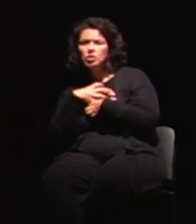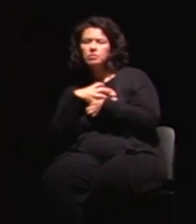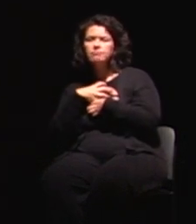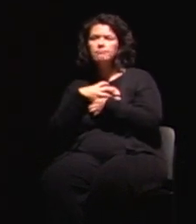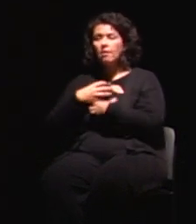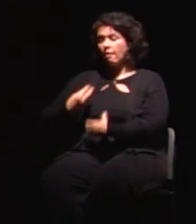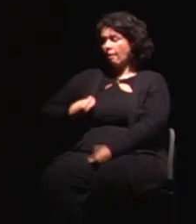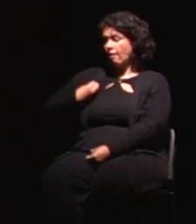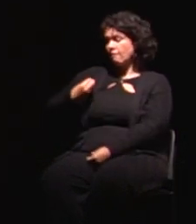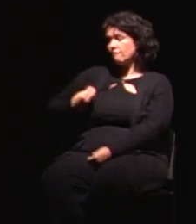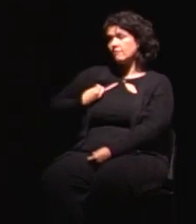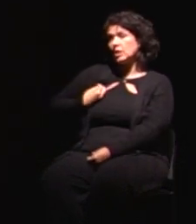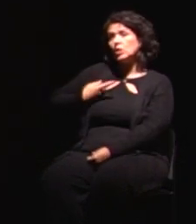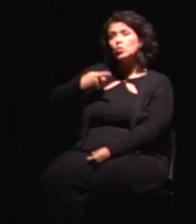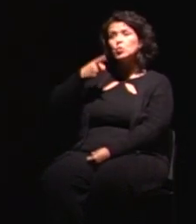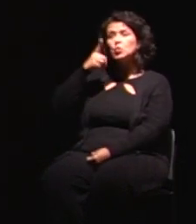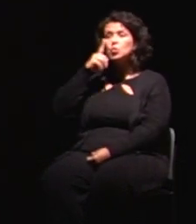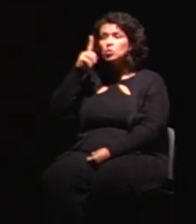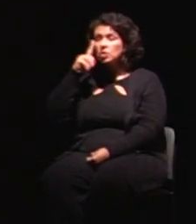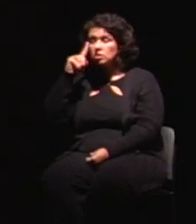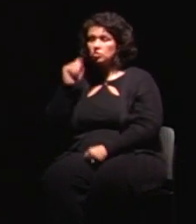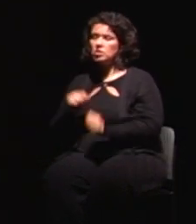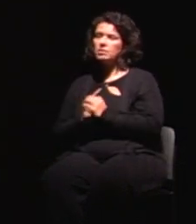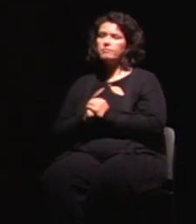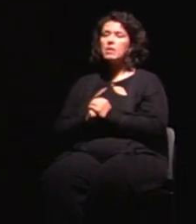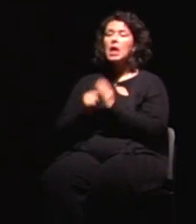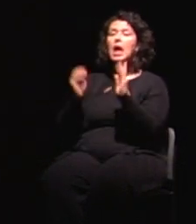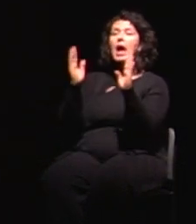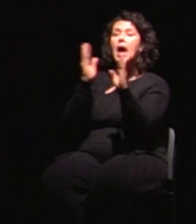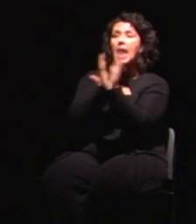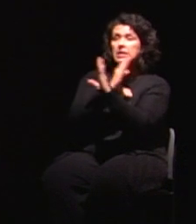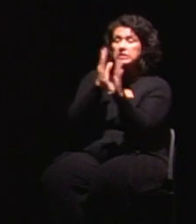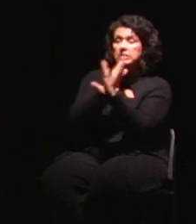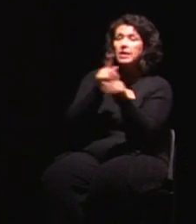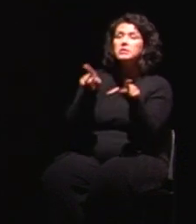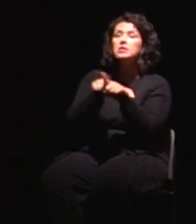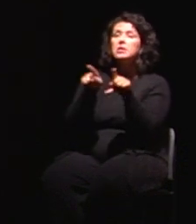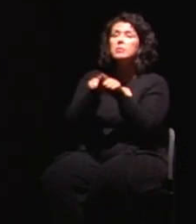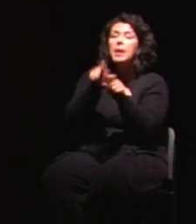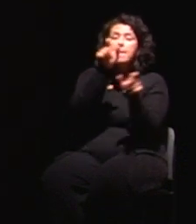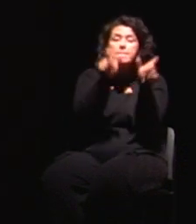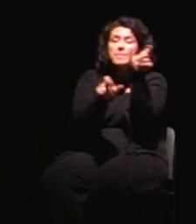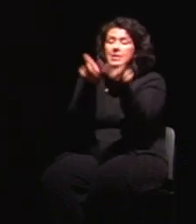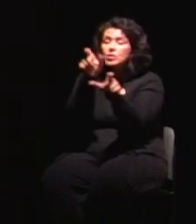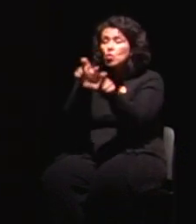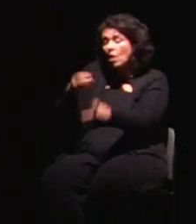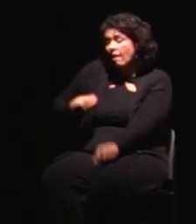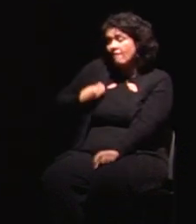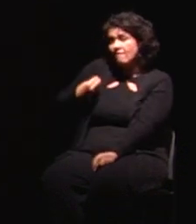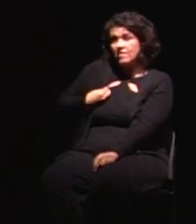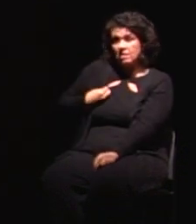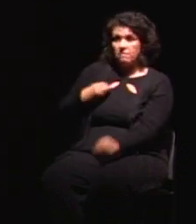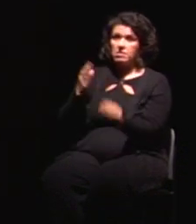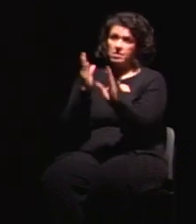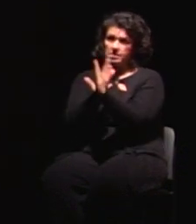a cidade e os seus protagonistas. Essa